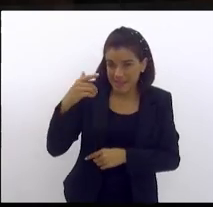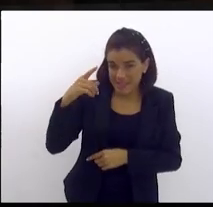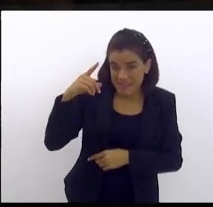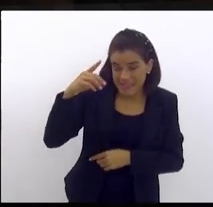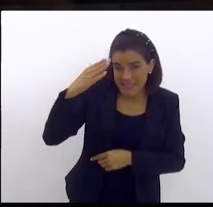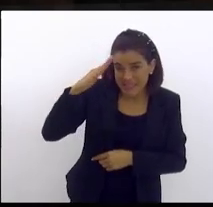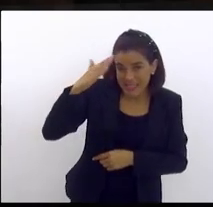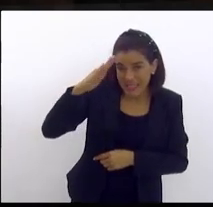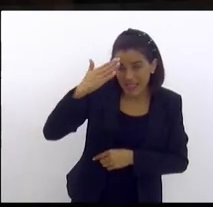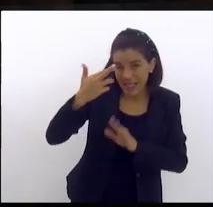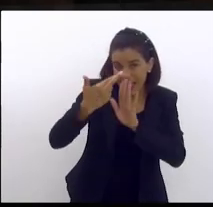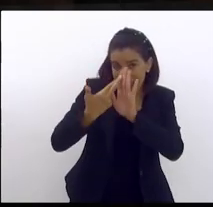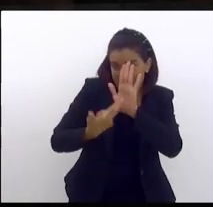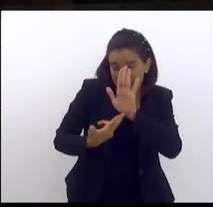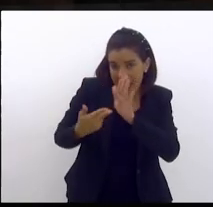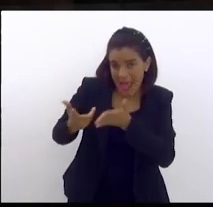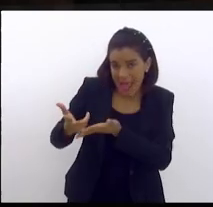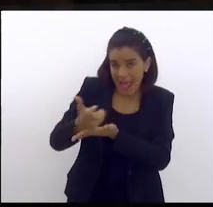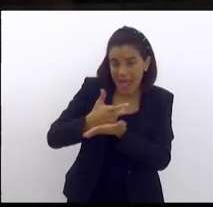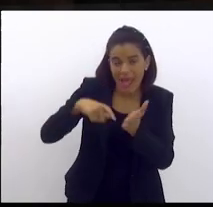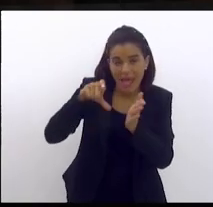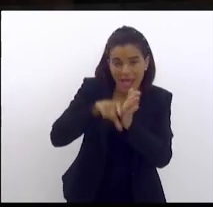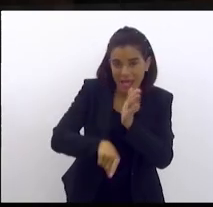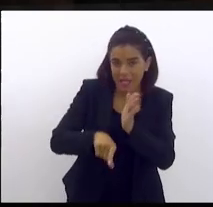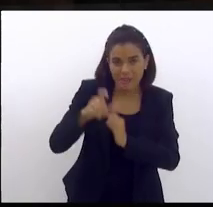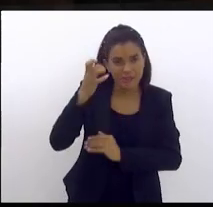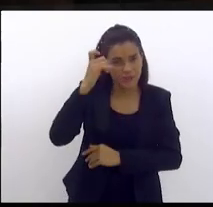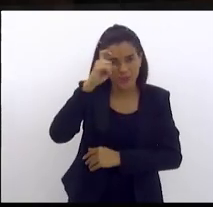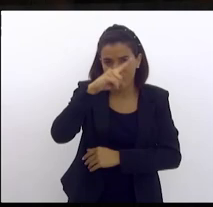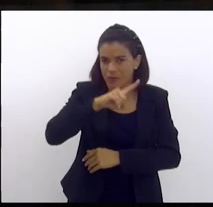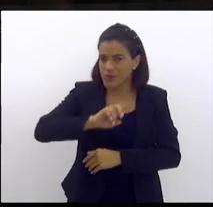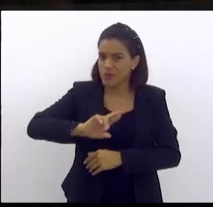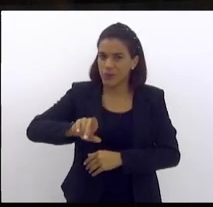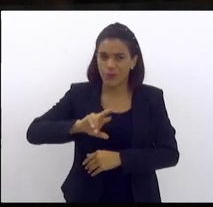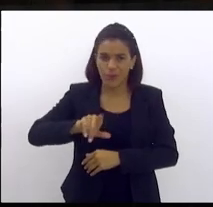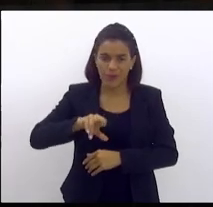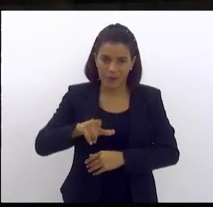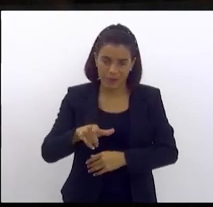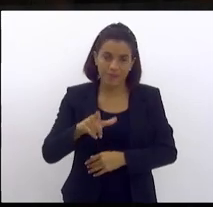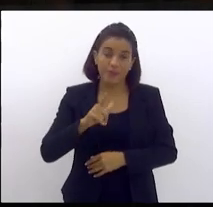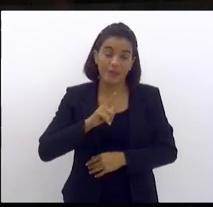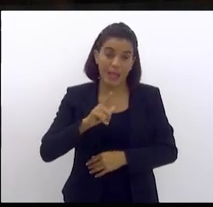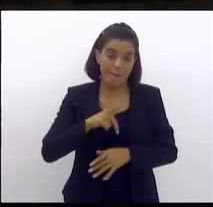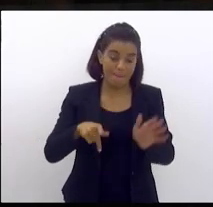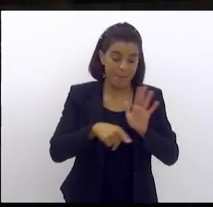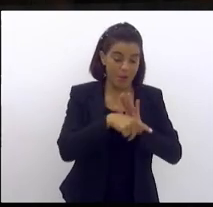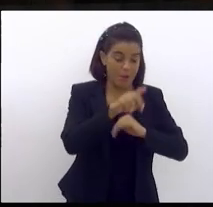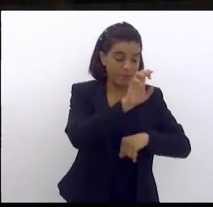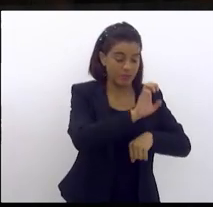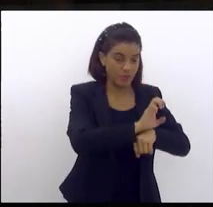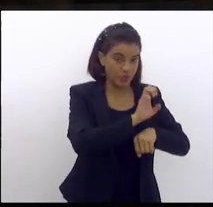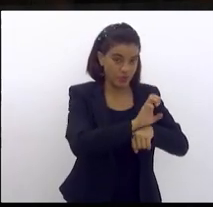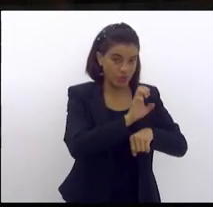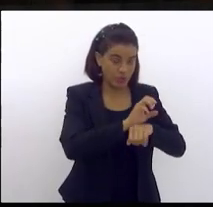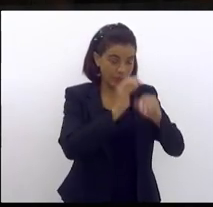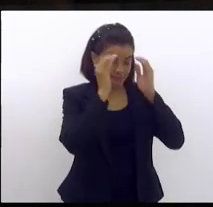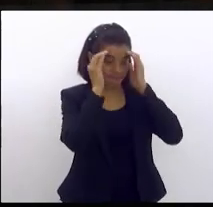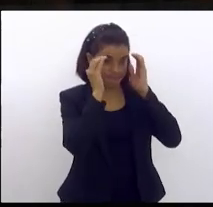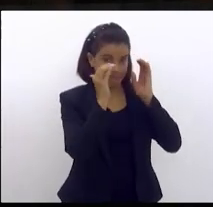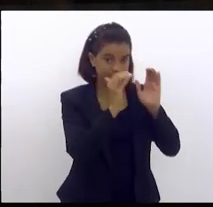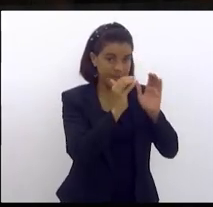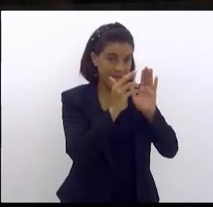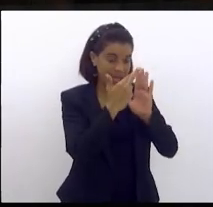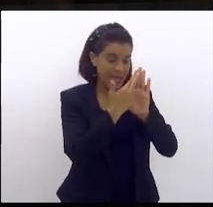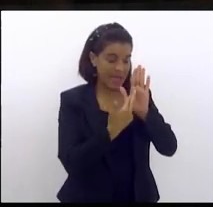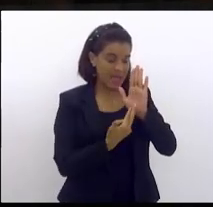tributárias tem as regras tributárias na constituição do estado dos estados que obedecem as